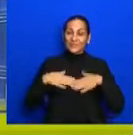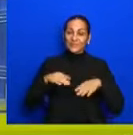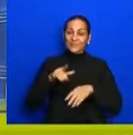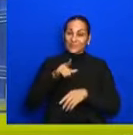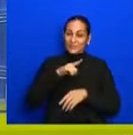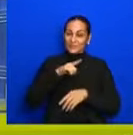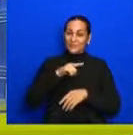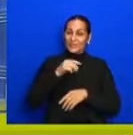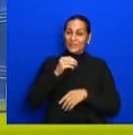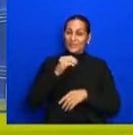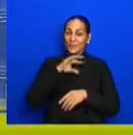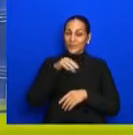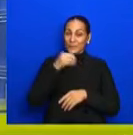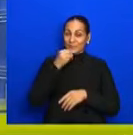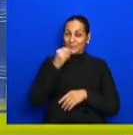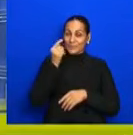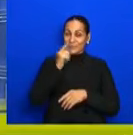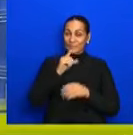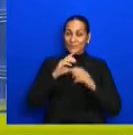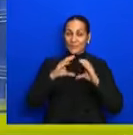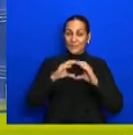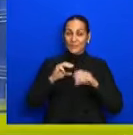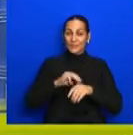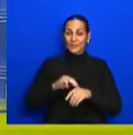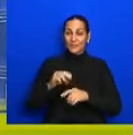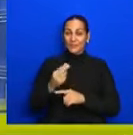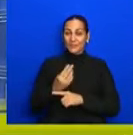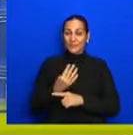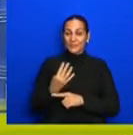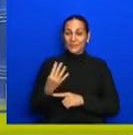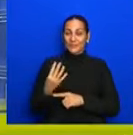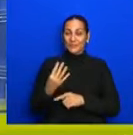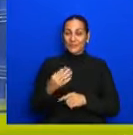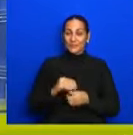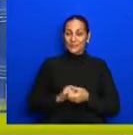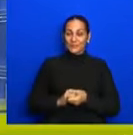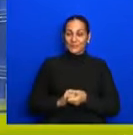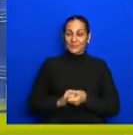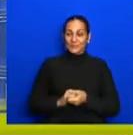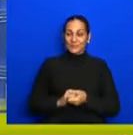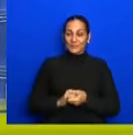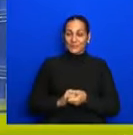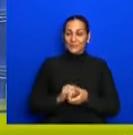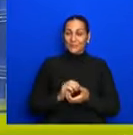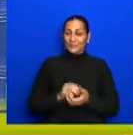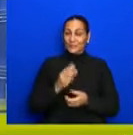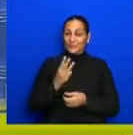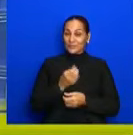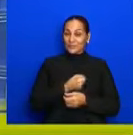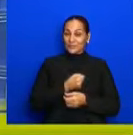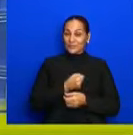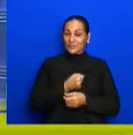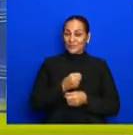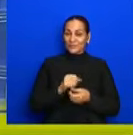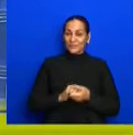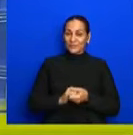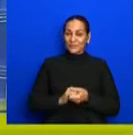Calma, você ainda tem chances. Bola marrom 24. Marrom número 24. Faltam 3